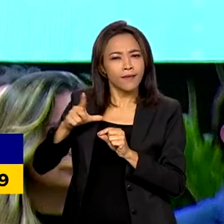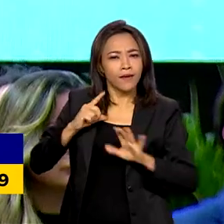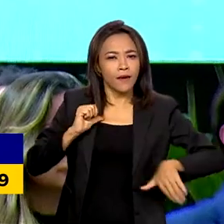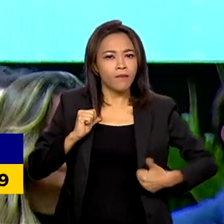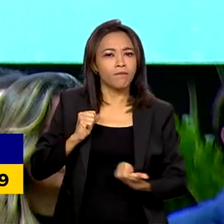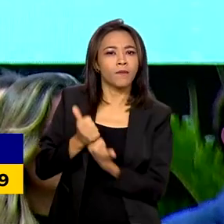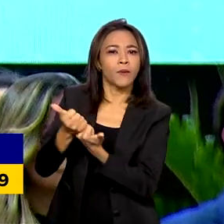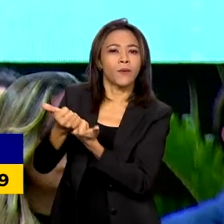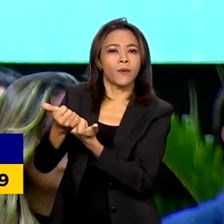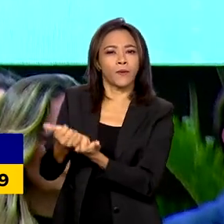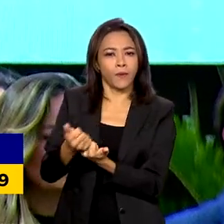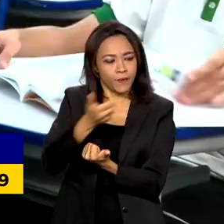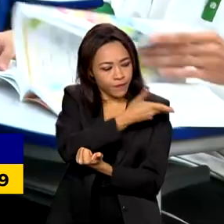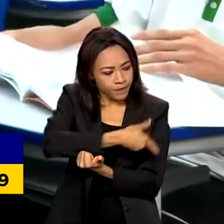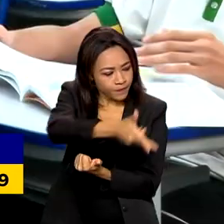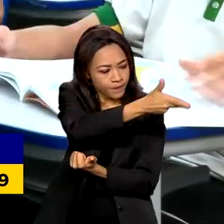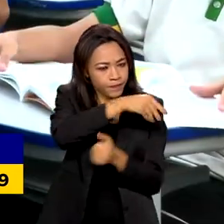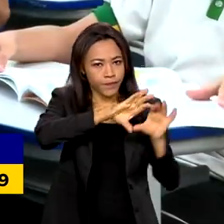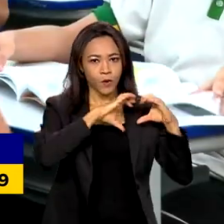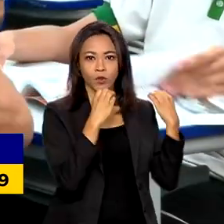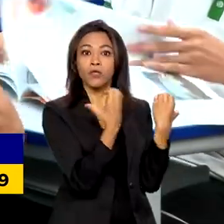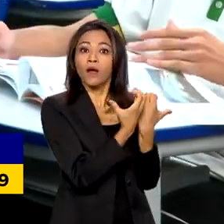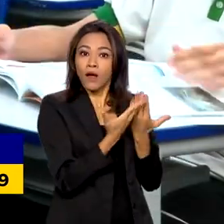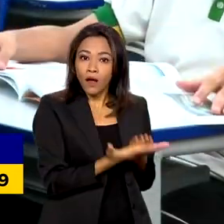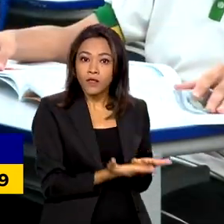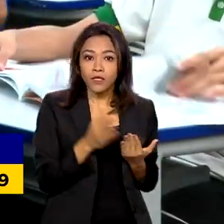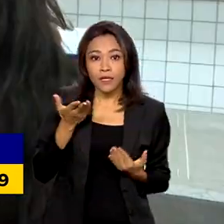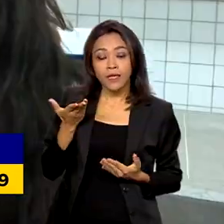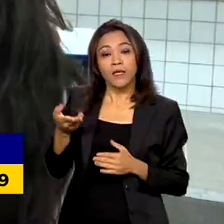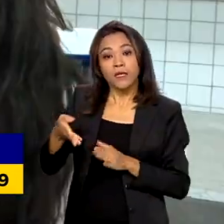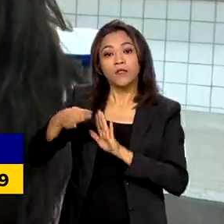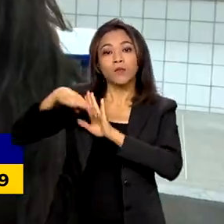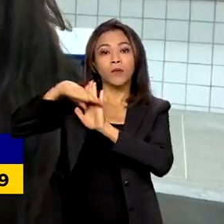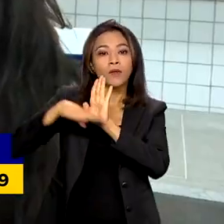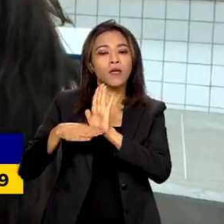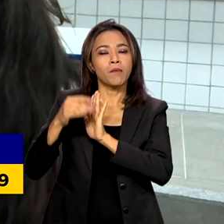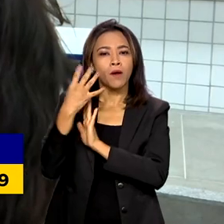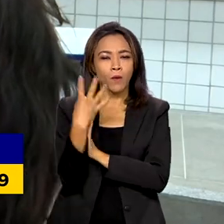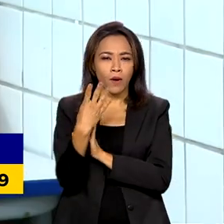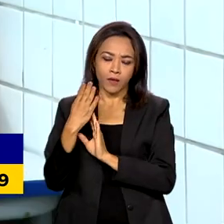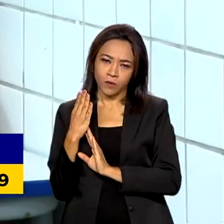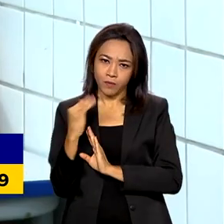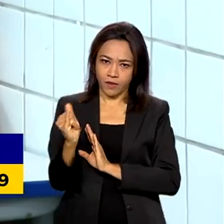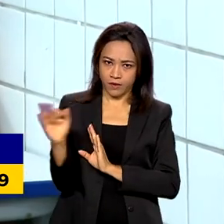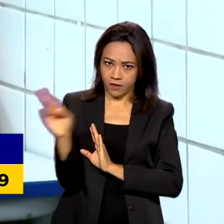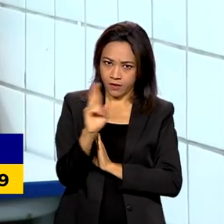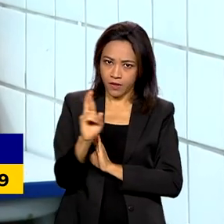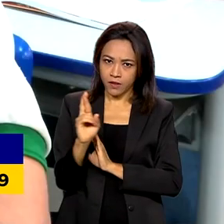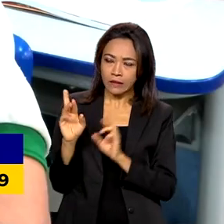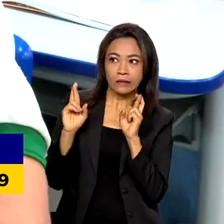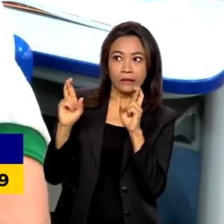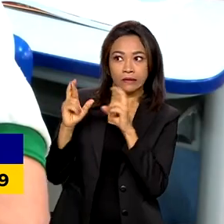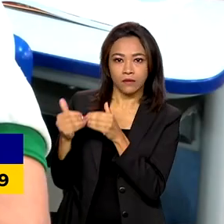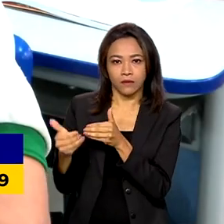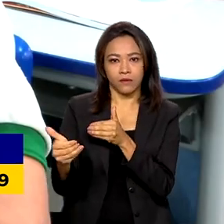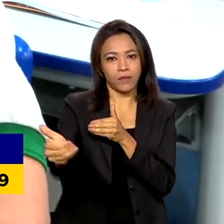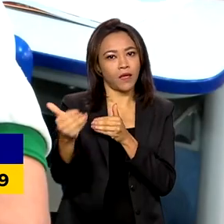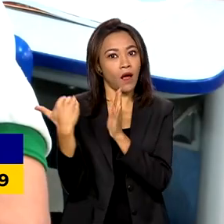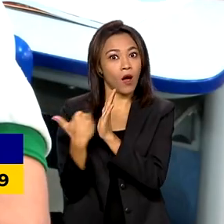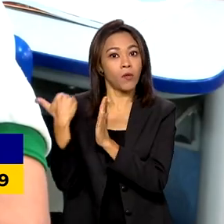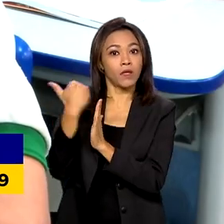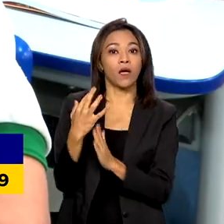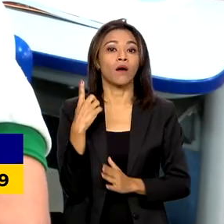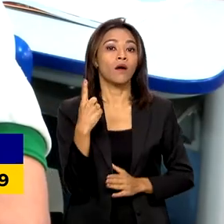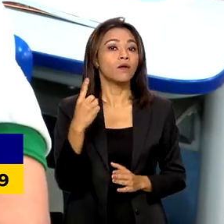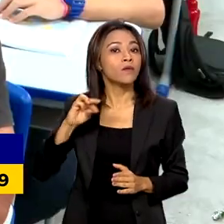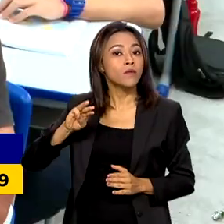na relação da comunidade. No programa vão ser destinados 4 bilhões de reais e a expectativa é aumentar